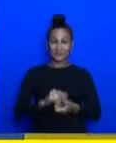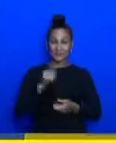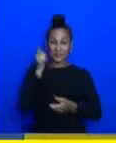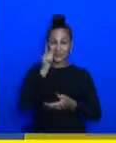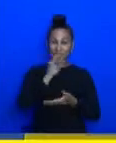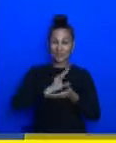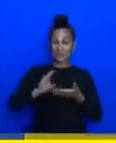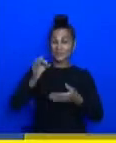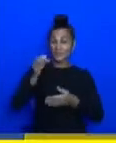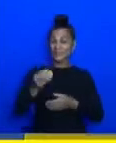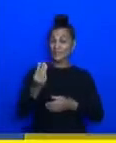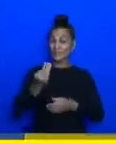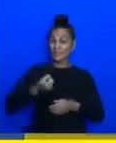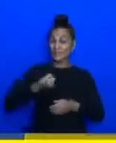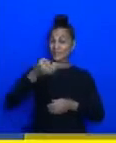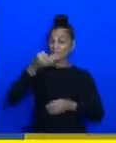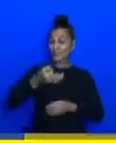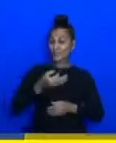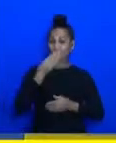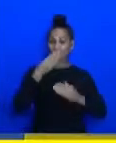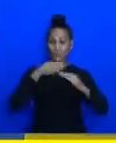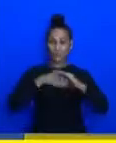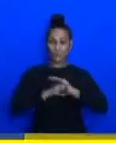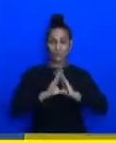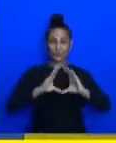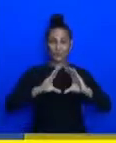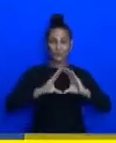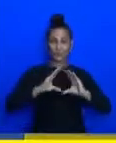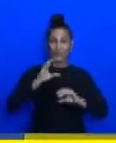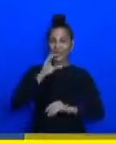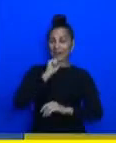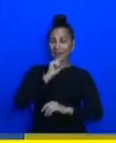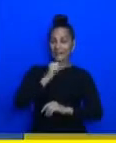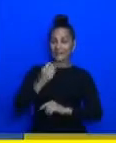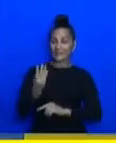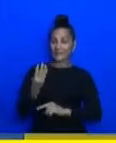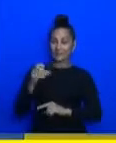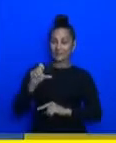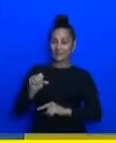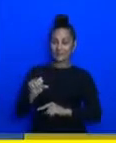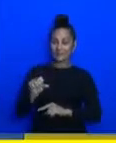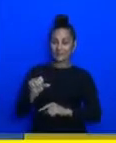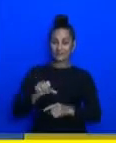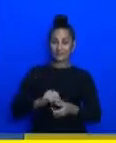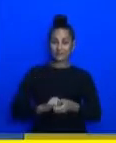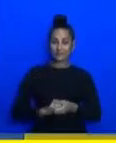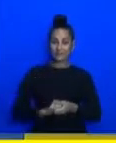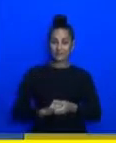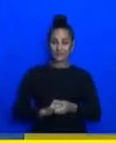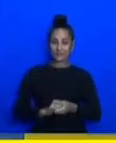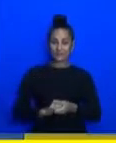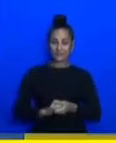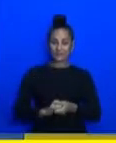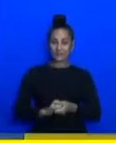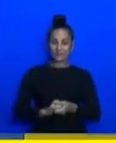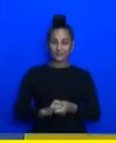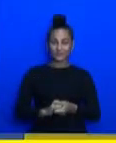Você ganha prêmio a partir de 3 acertos na Time Mania. Bola laranja, 49. Laranja,